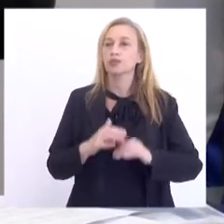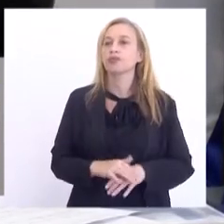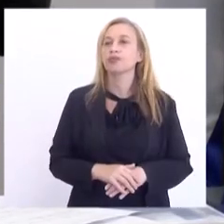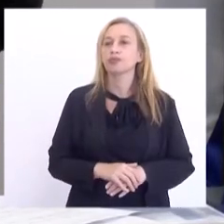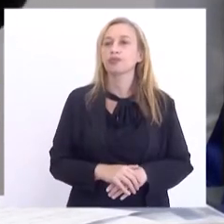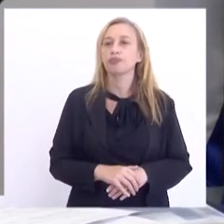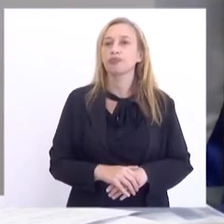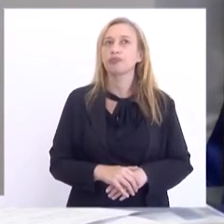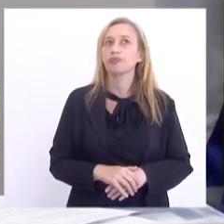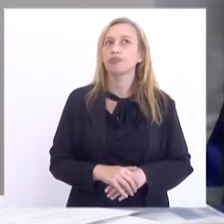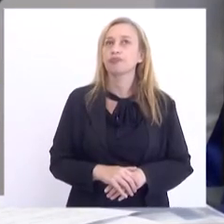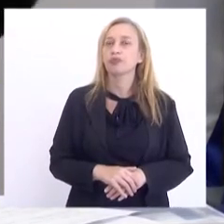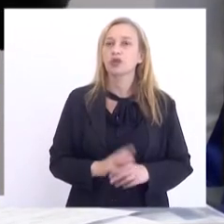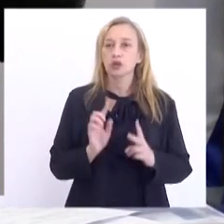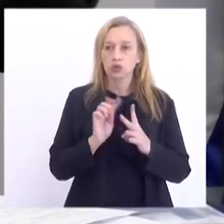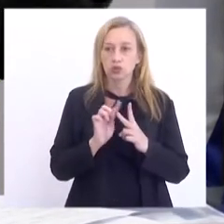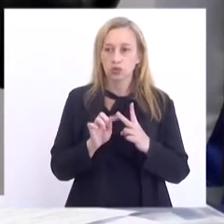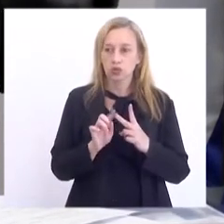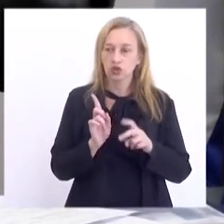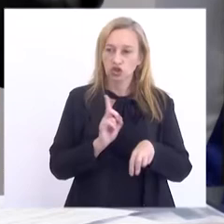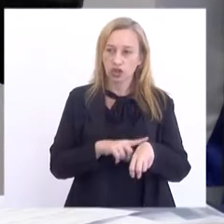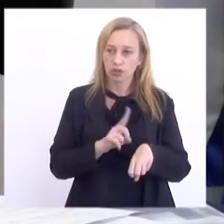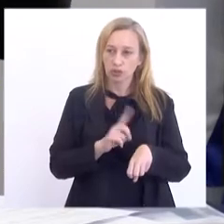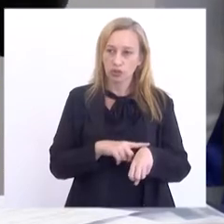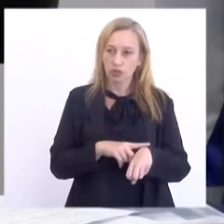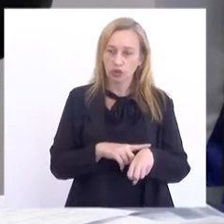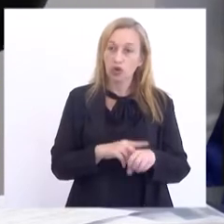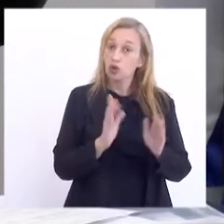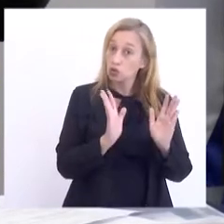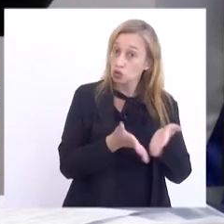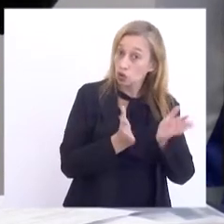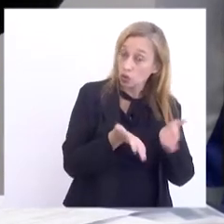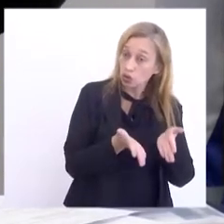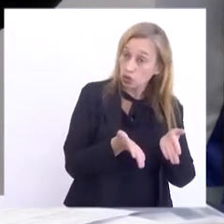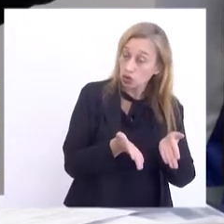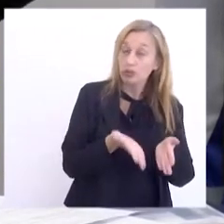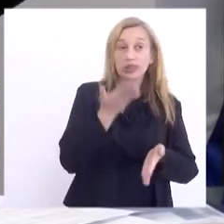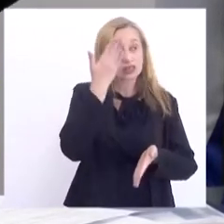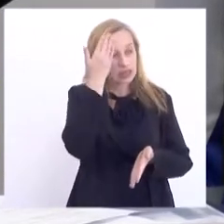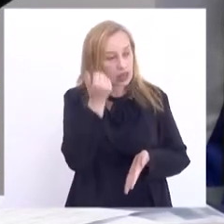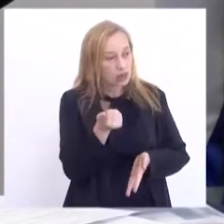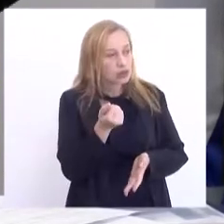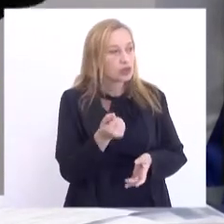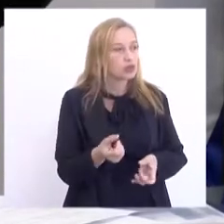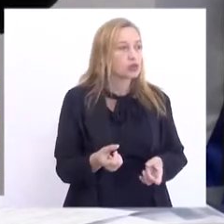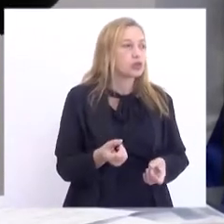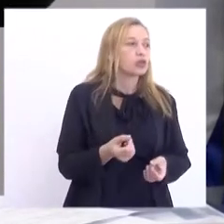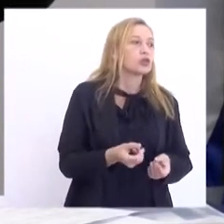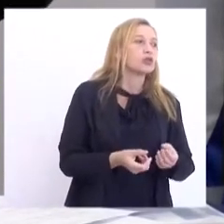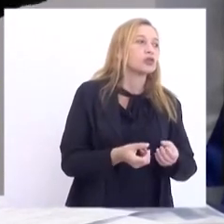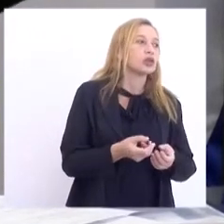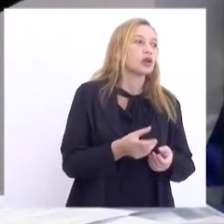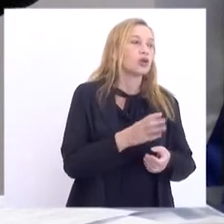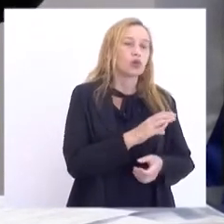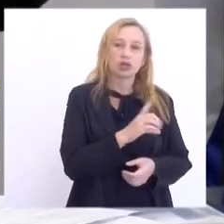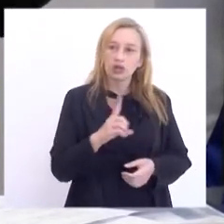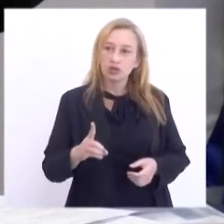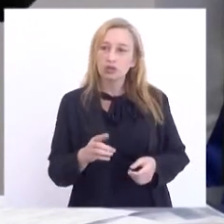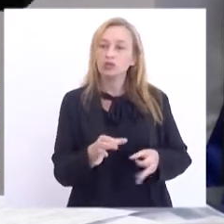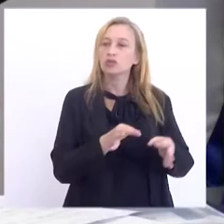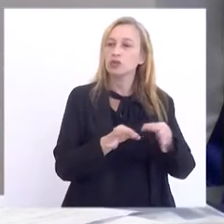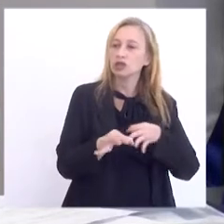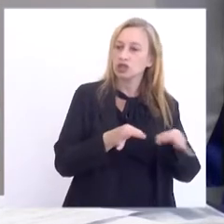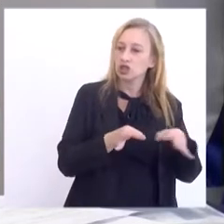ela tem dois tempos distintos o de hoje para saber sobre a questão da coordenação do